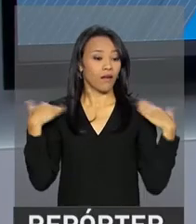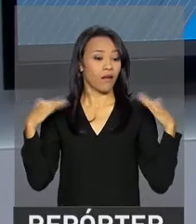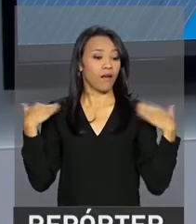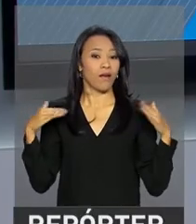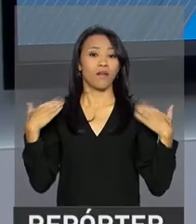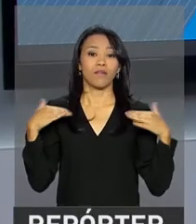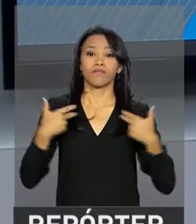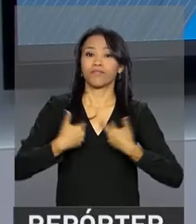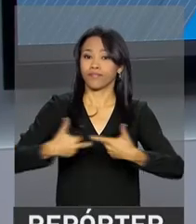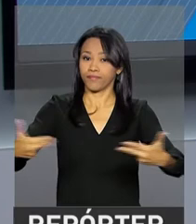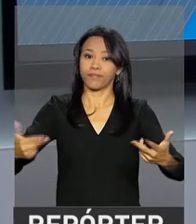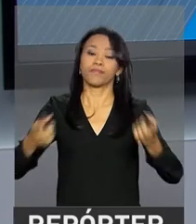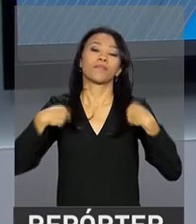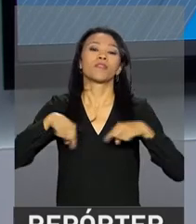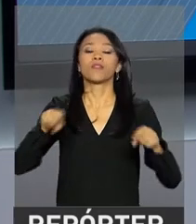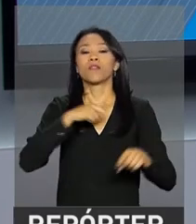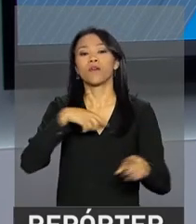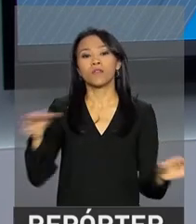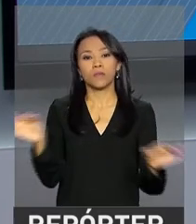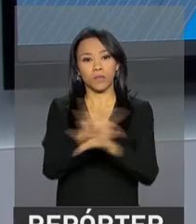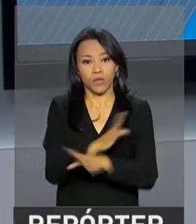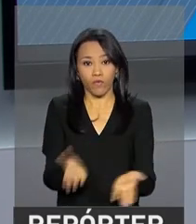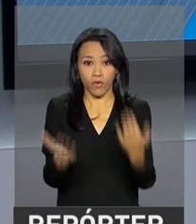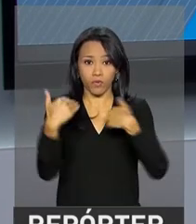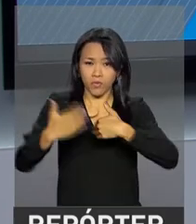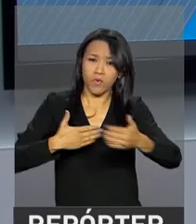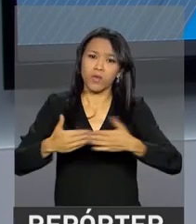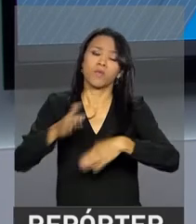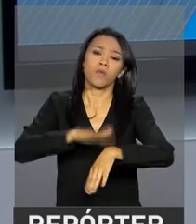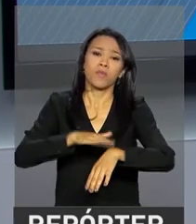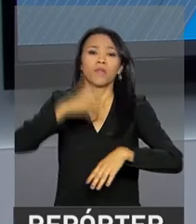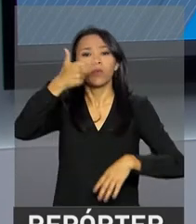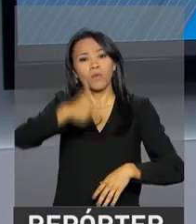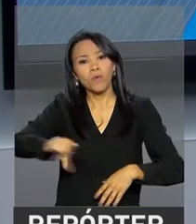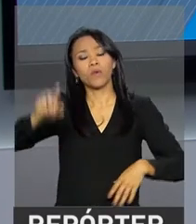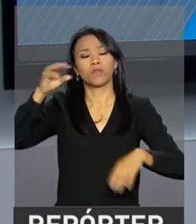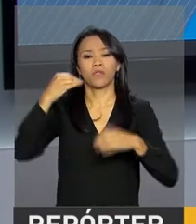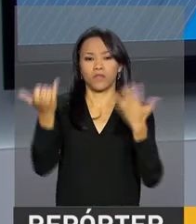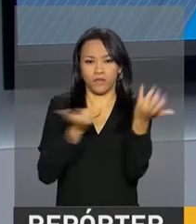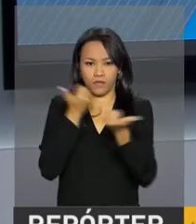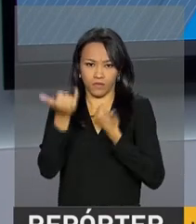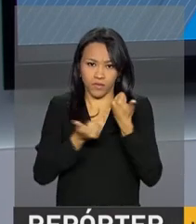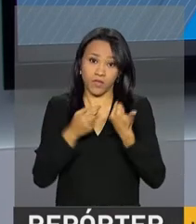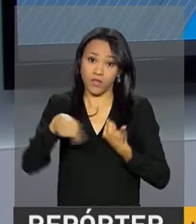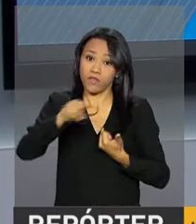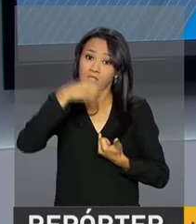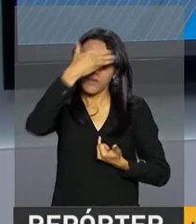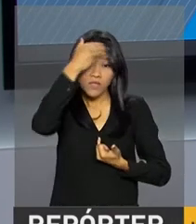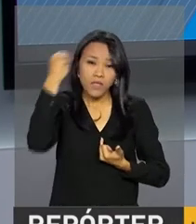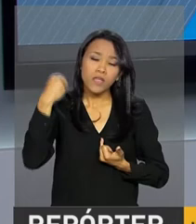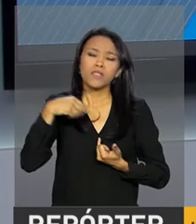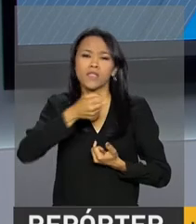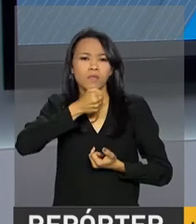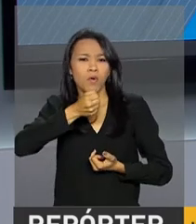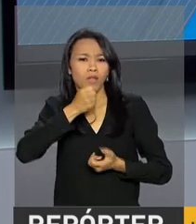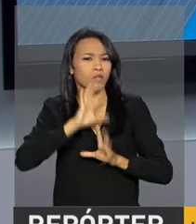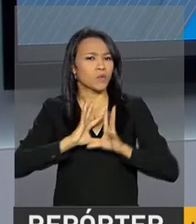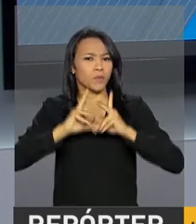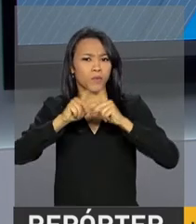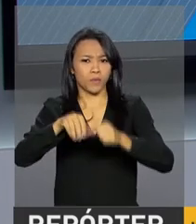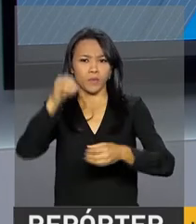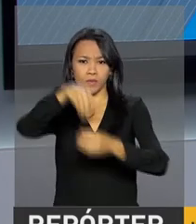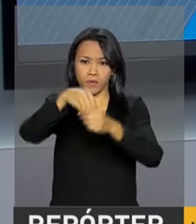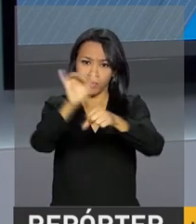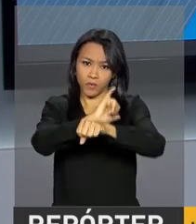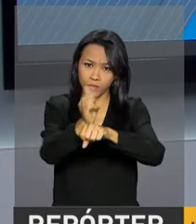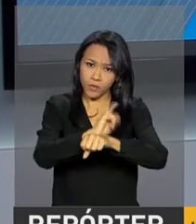e nós ficamos por aqui voltamos a qualquer momento com outras informações e não se esqueça que as nossas reportagens estão disponíveis